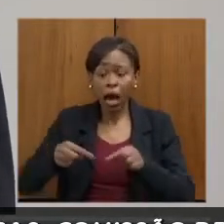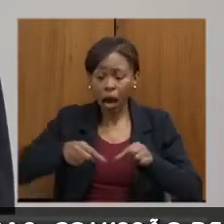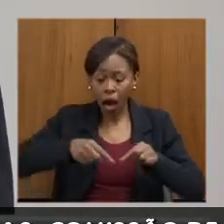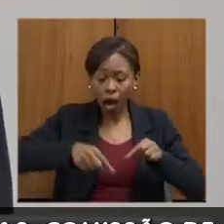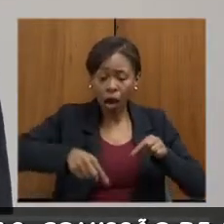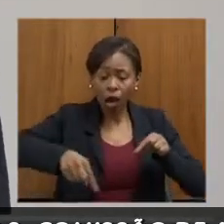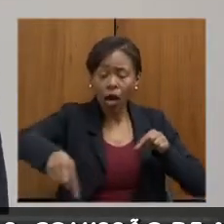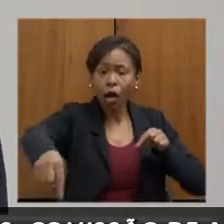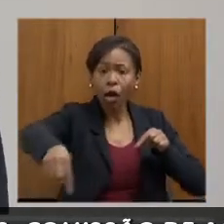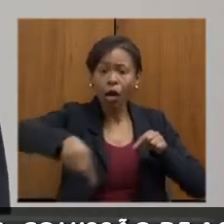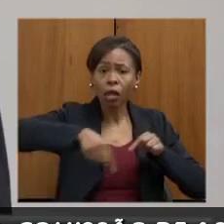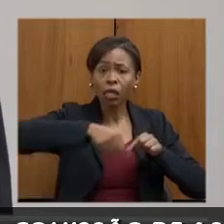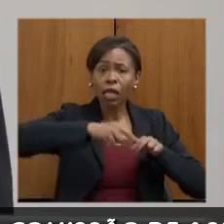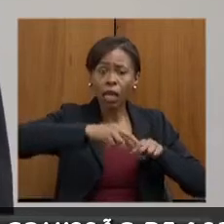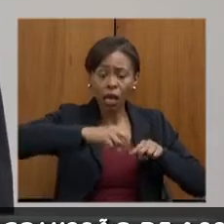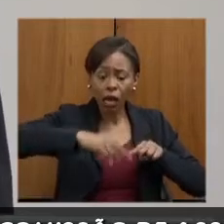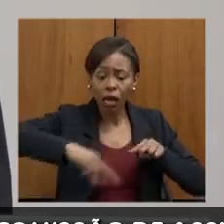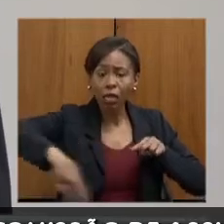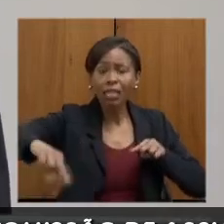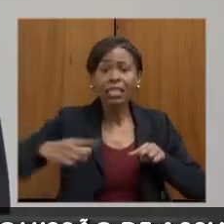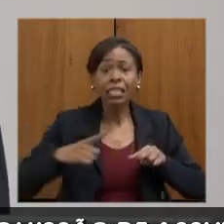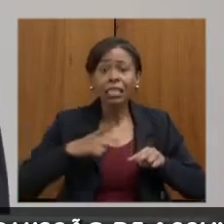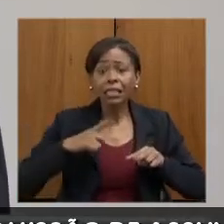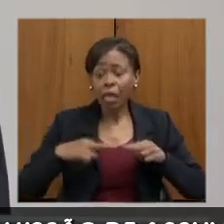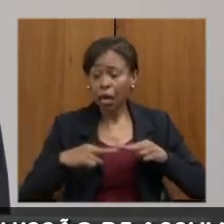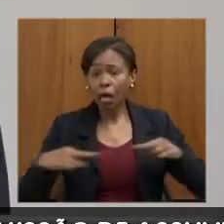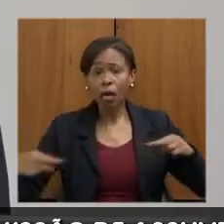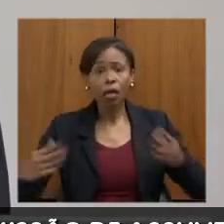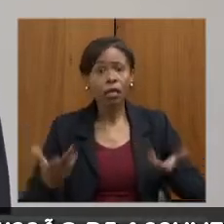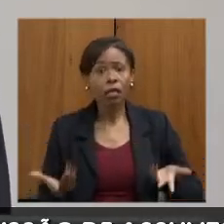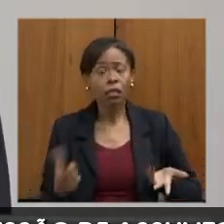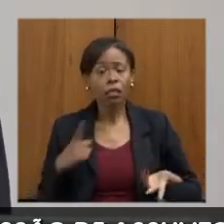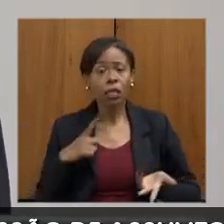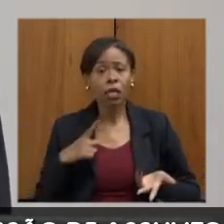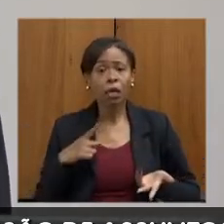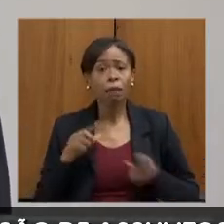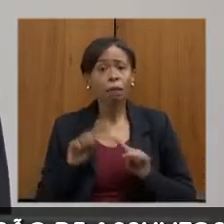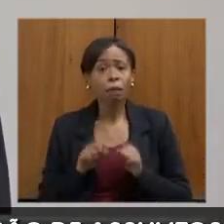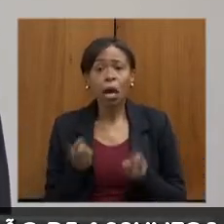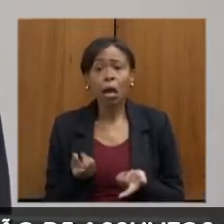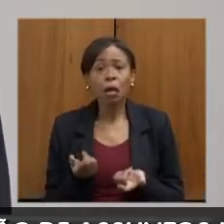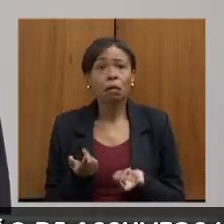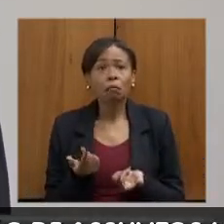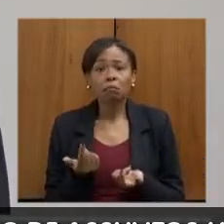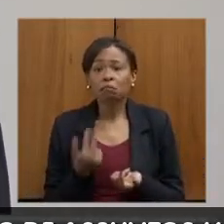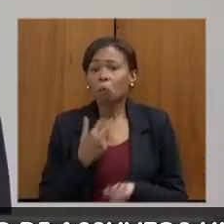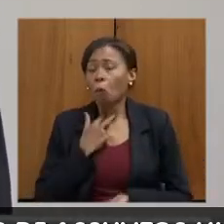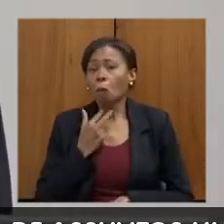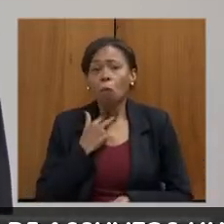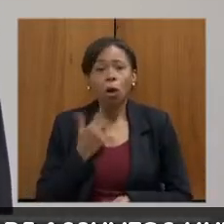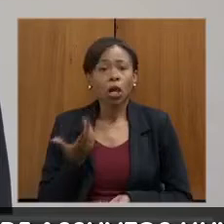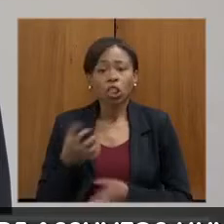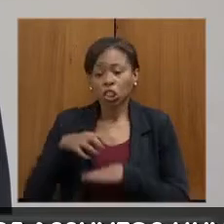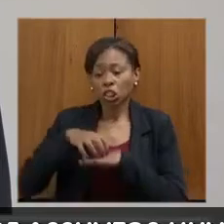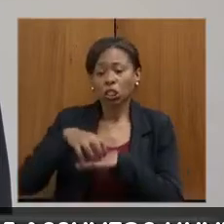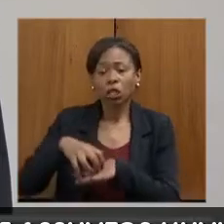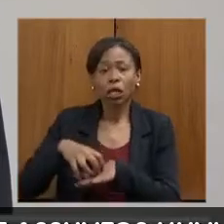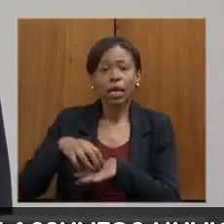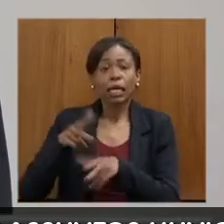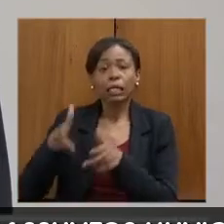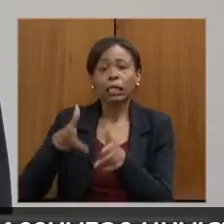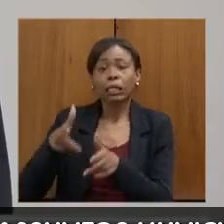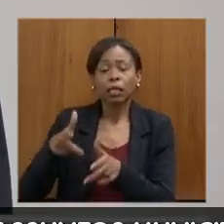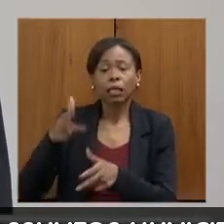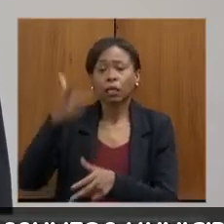passar bota uma janela com trem de passageiros essa é uma luta o governo do estado tem